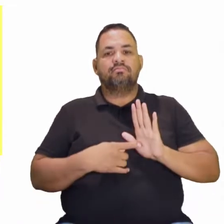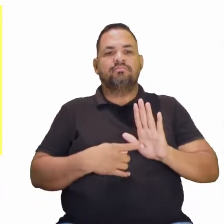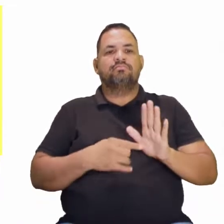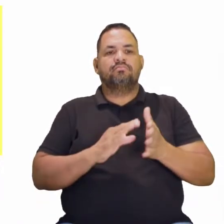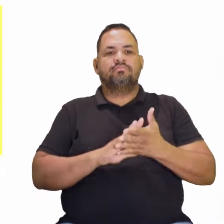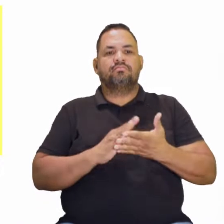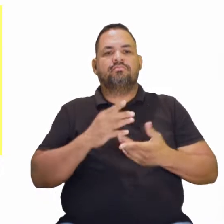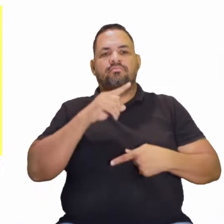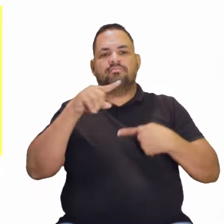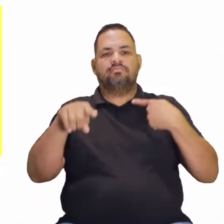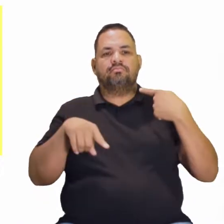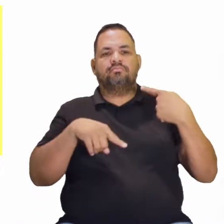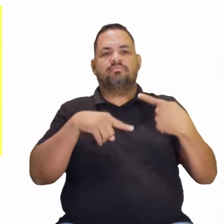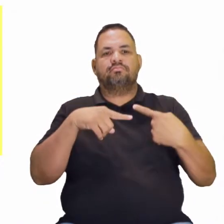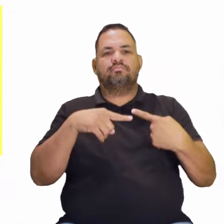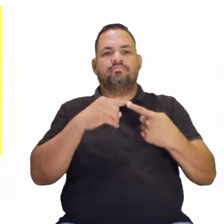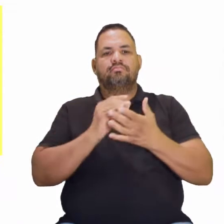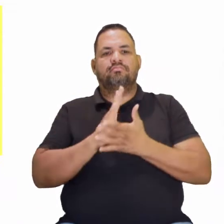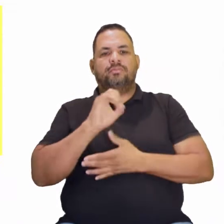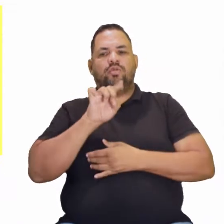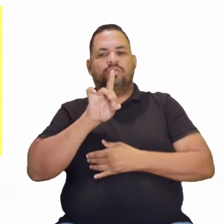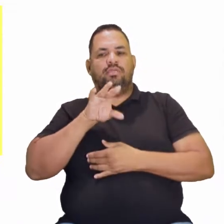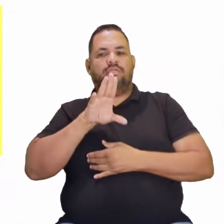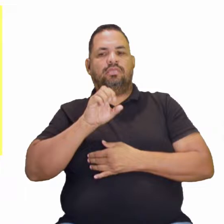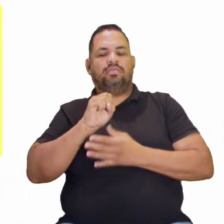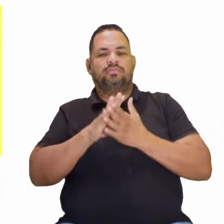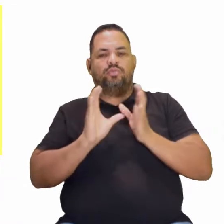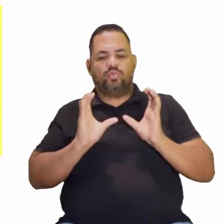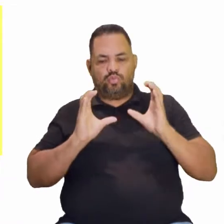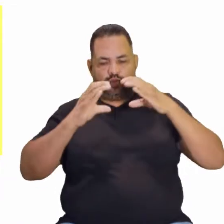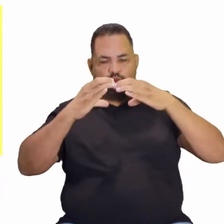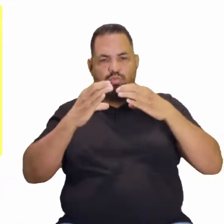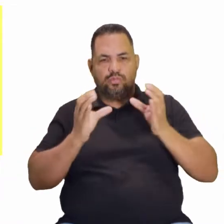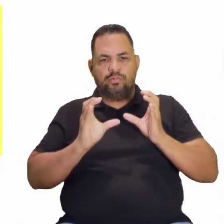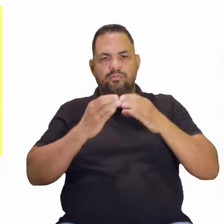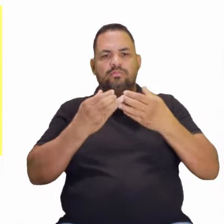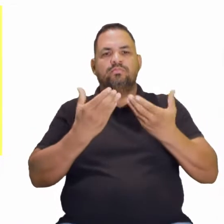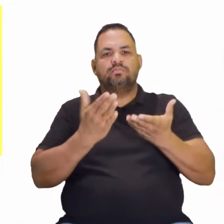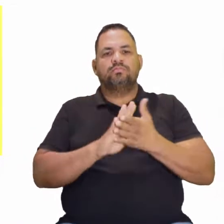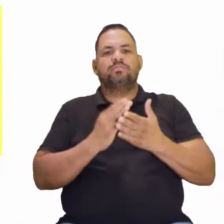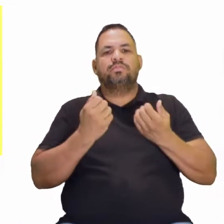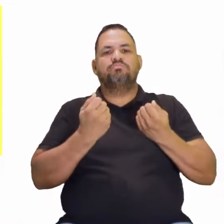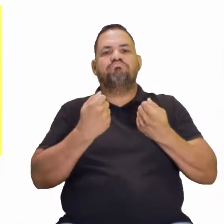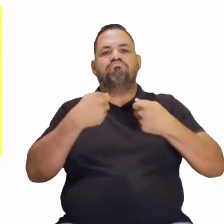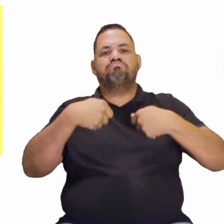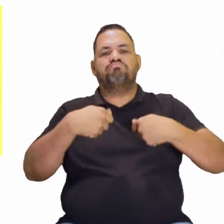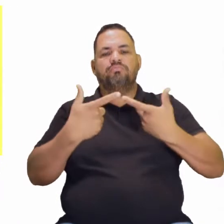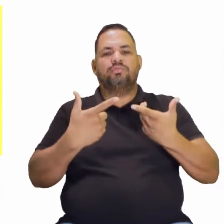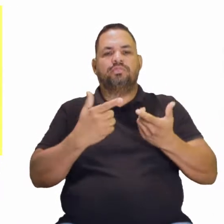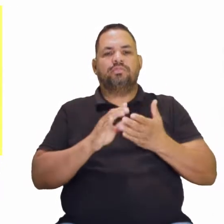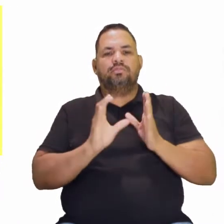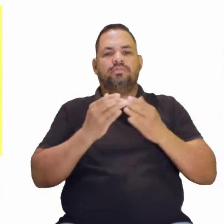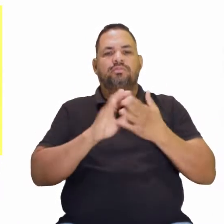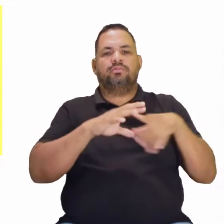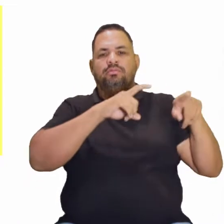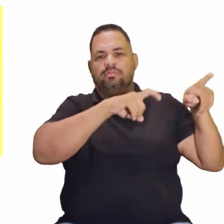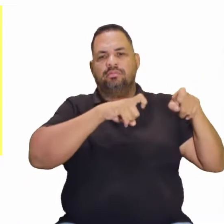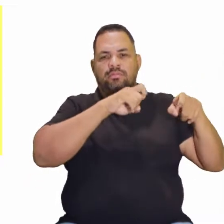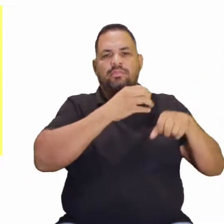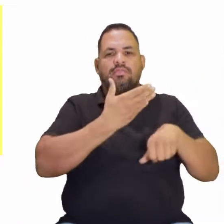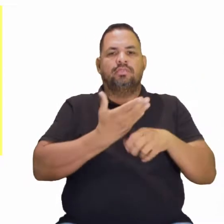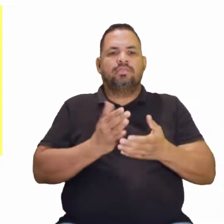representado pelos interesses das oligarquias, né? Aquelas pessoas mais poderosas,